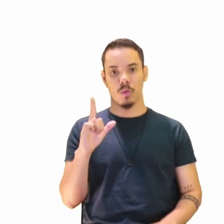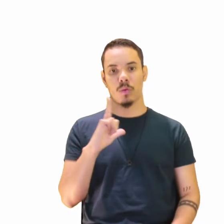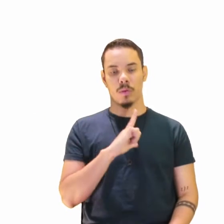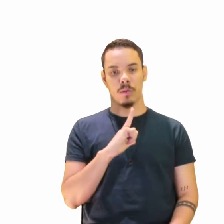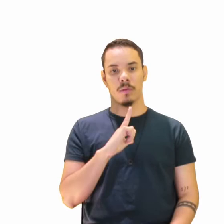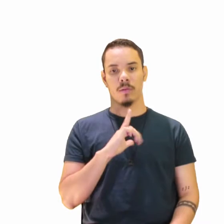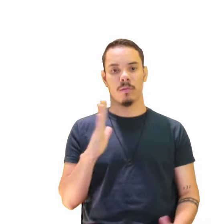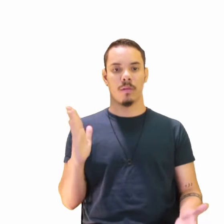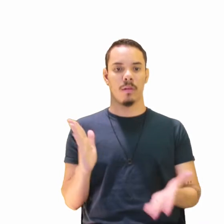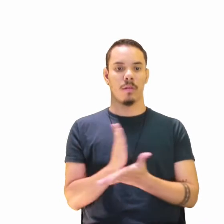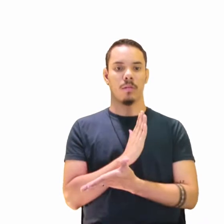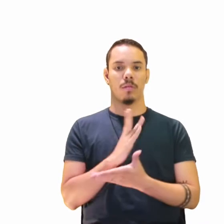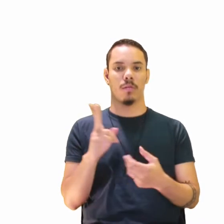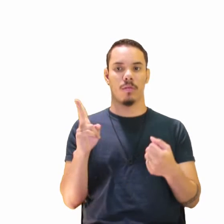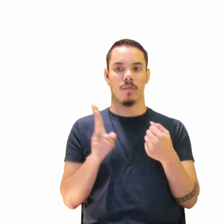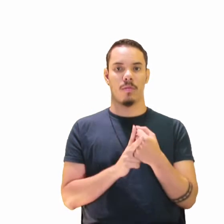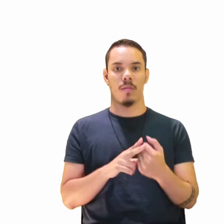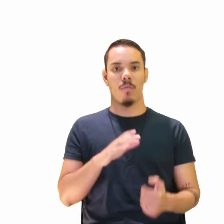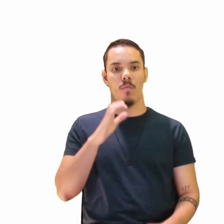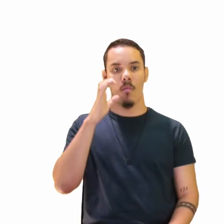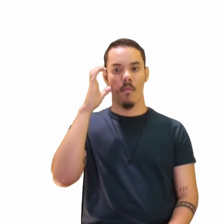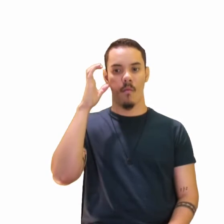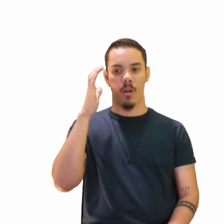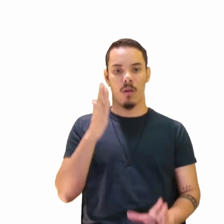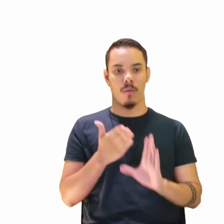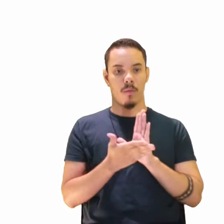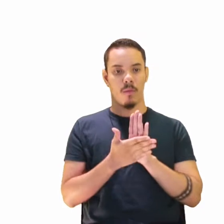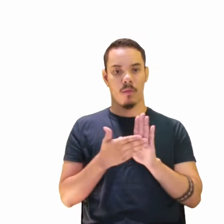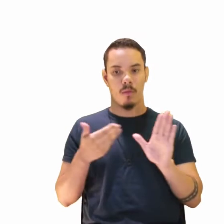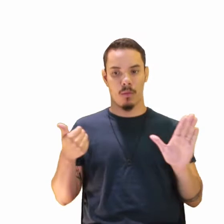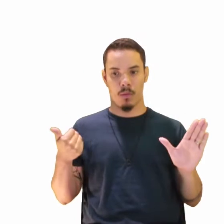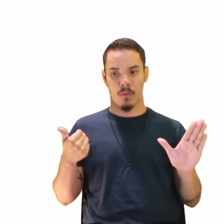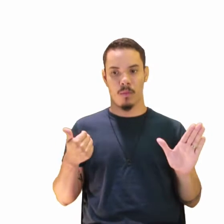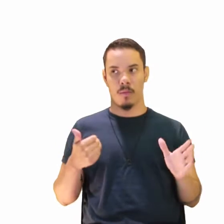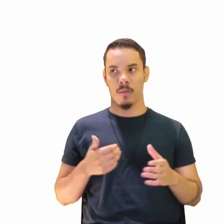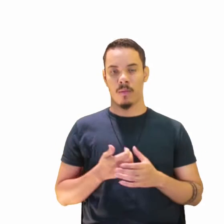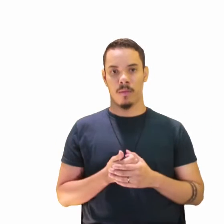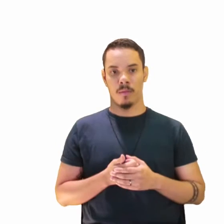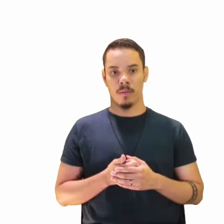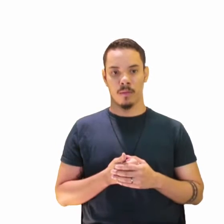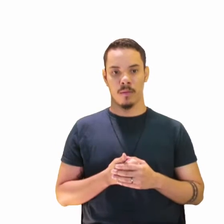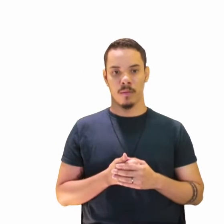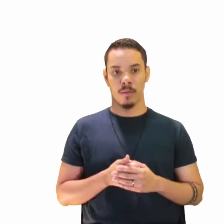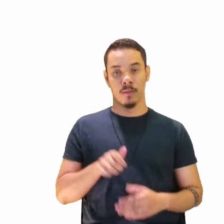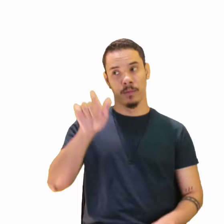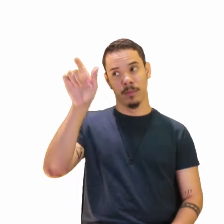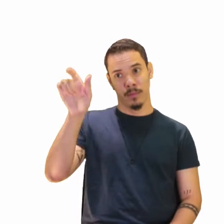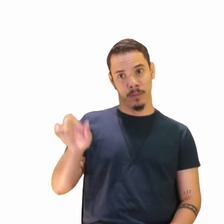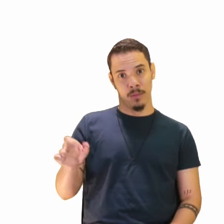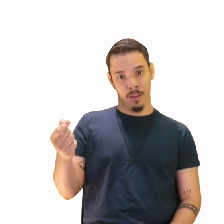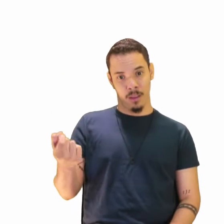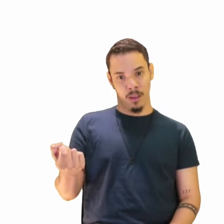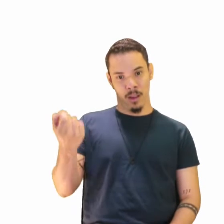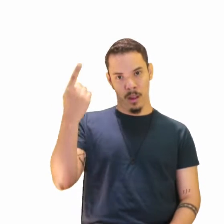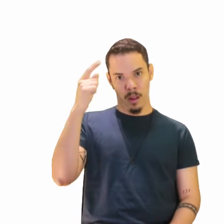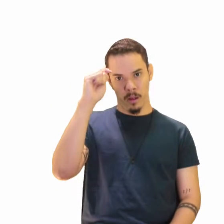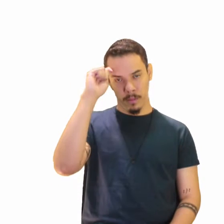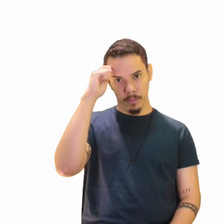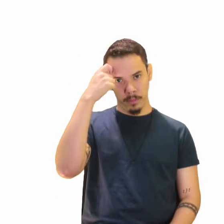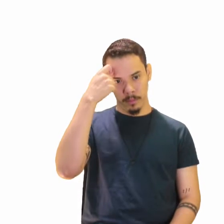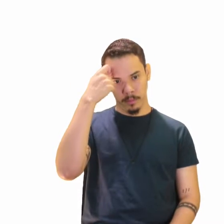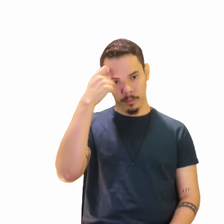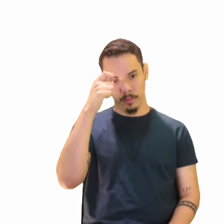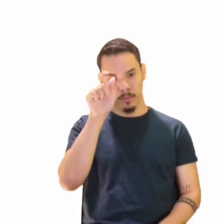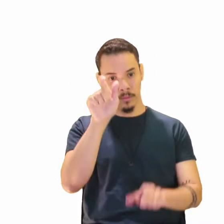alguns verbos, beleza? Aqui, gente estranha para os negros,